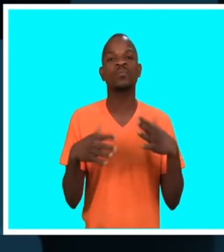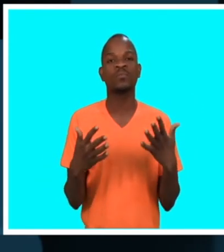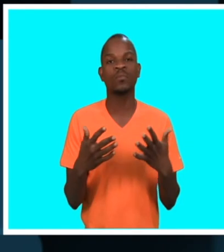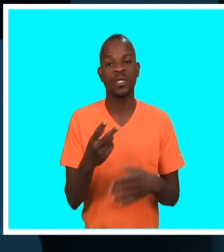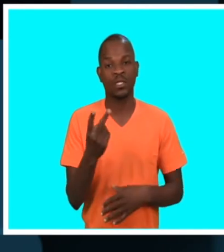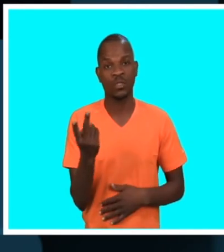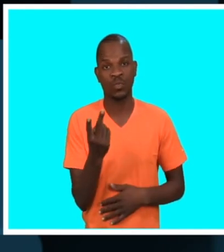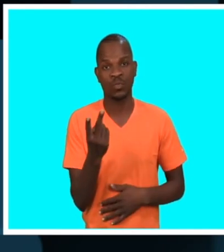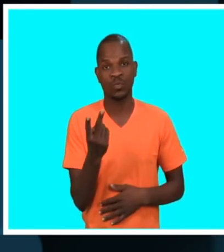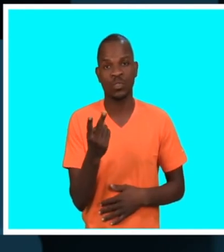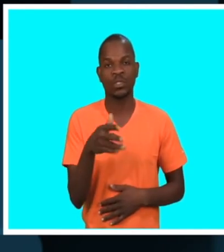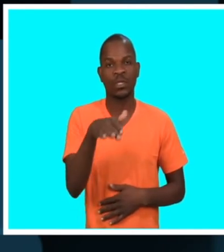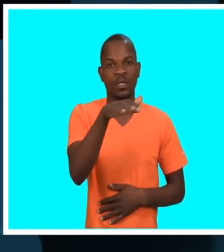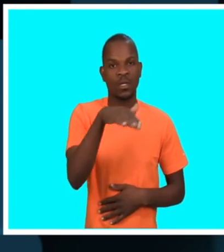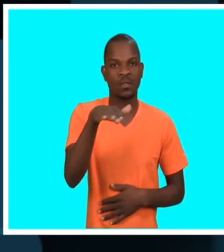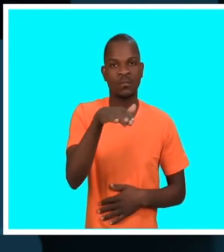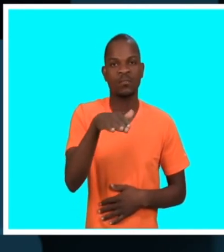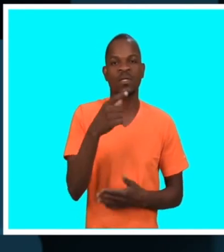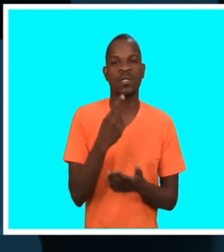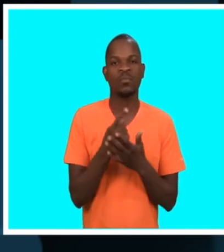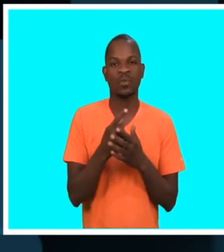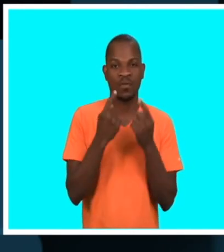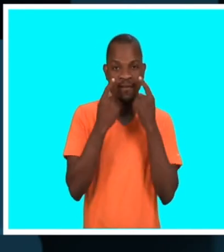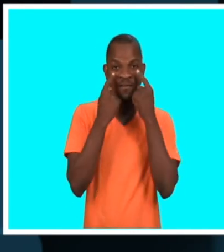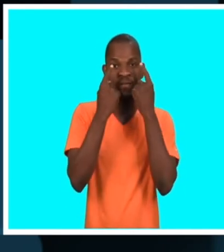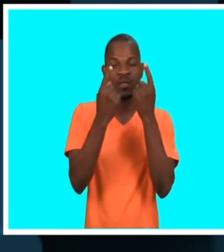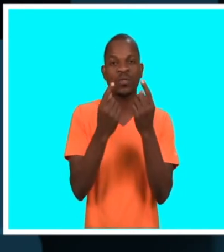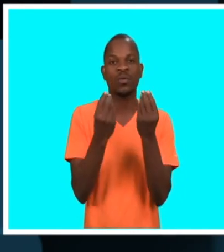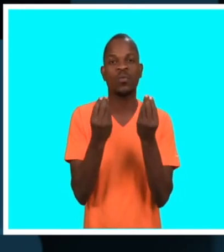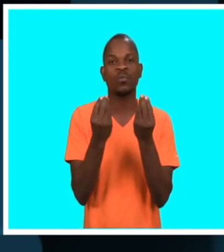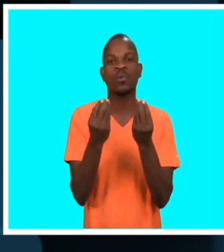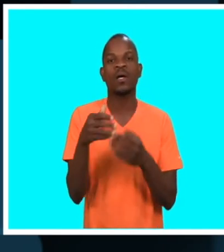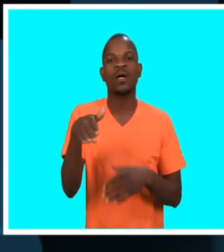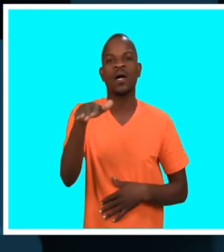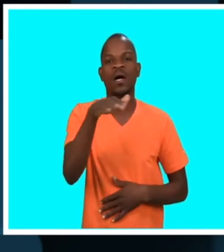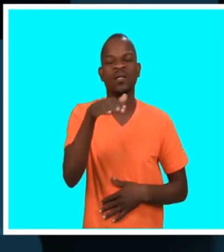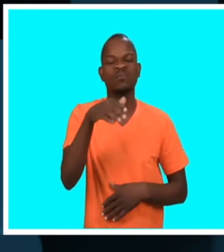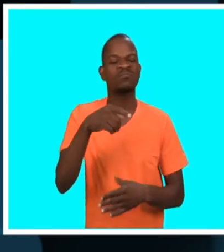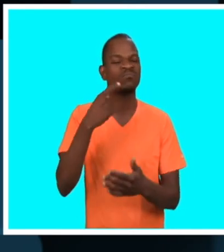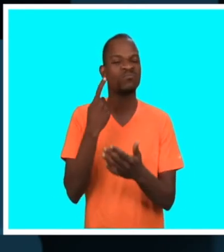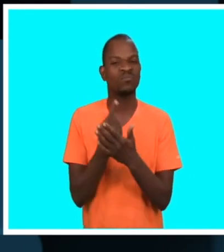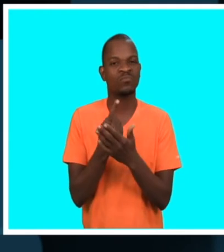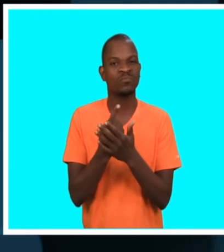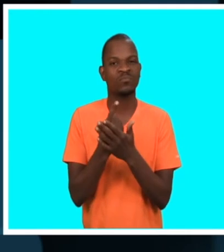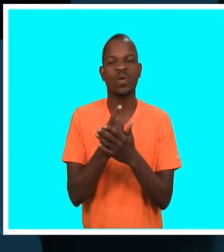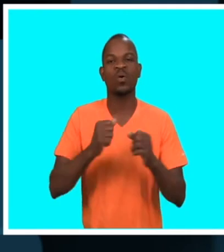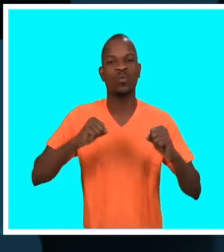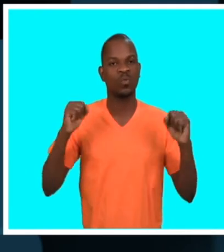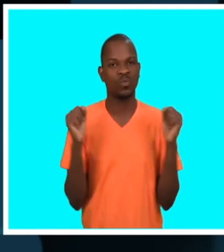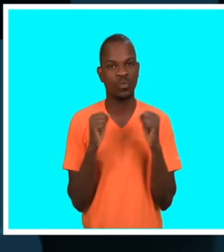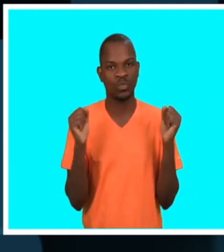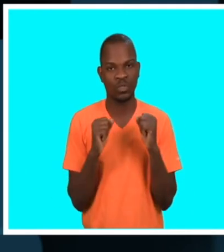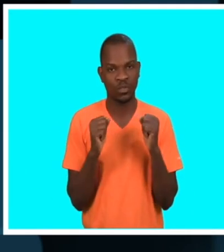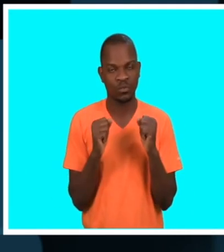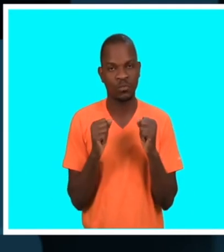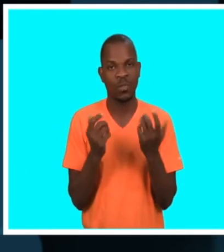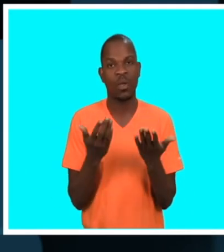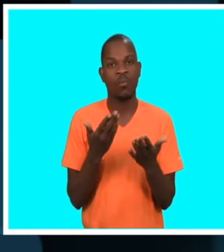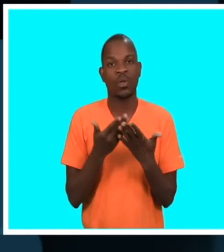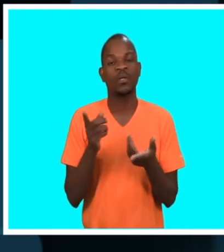que estas duas áreas sejam vistas como sendo áreas com muita, mas com muita urgência mesmo,